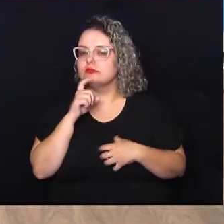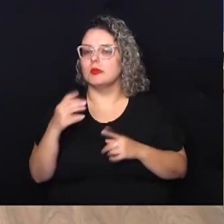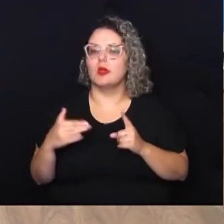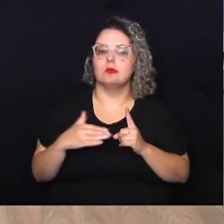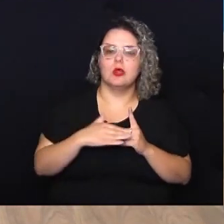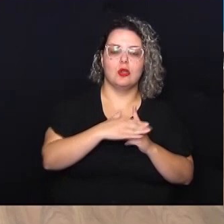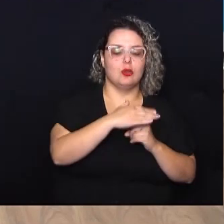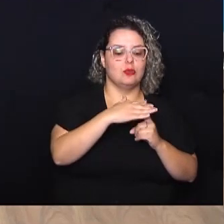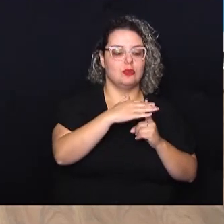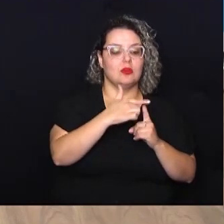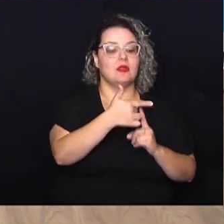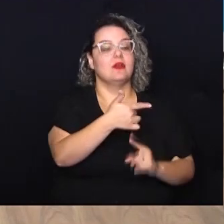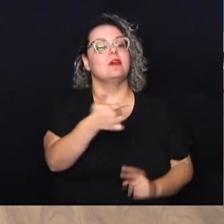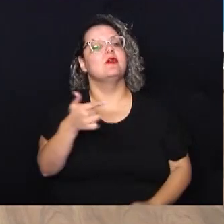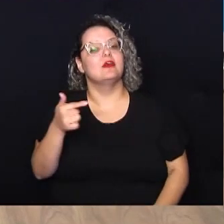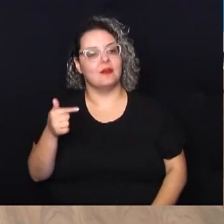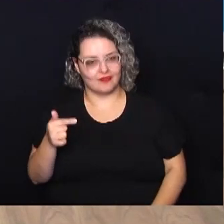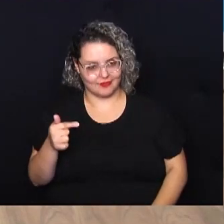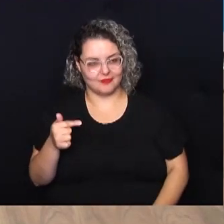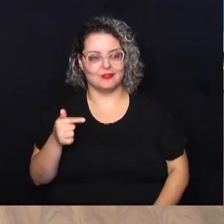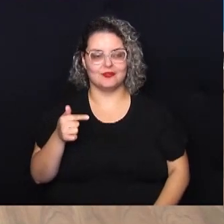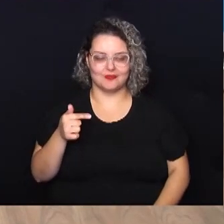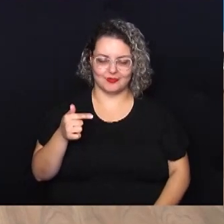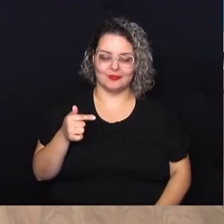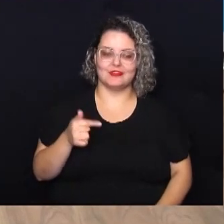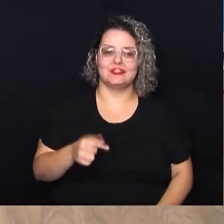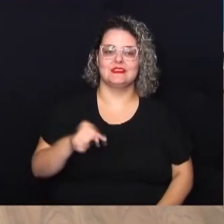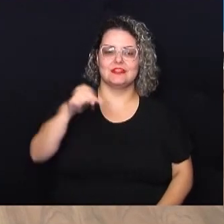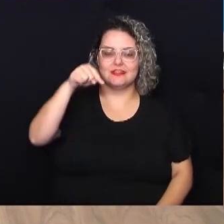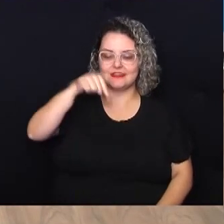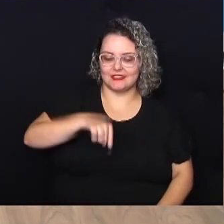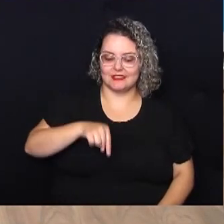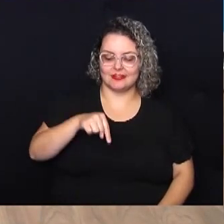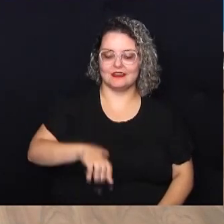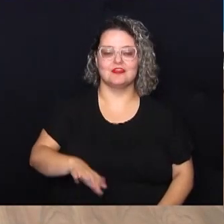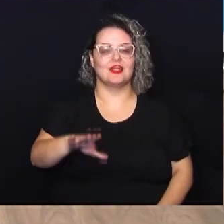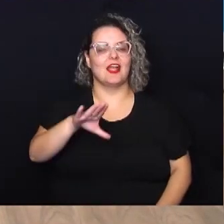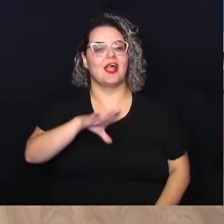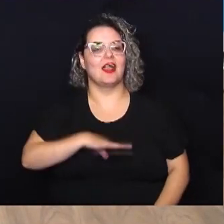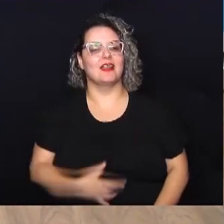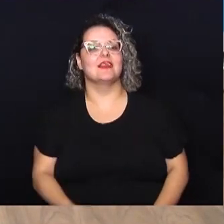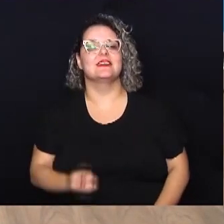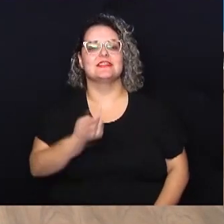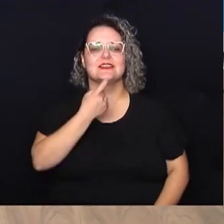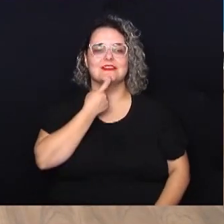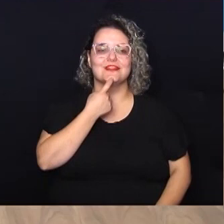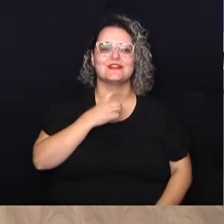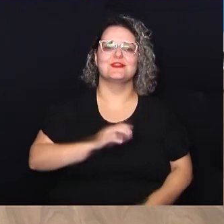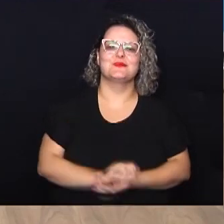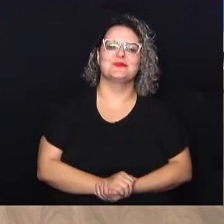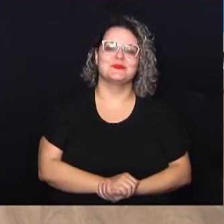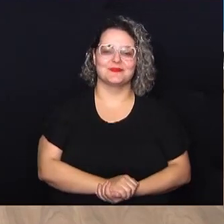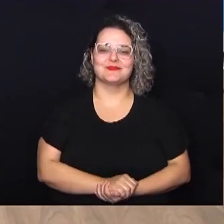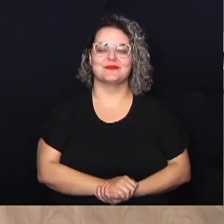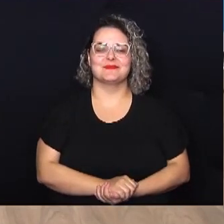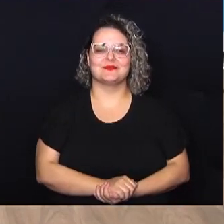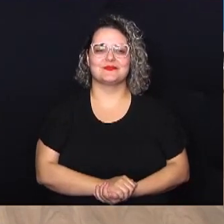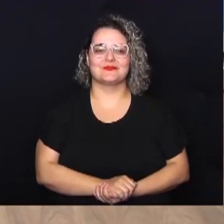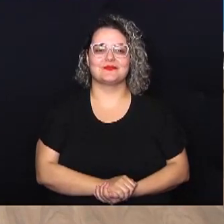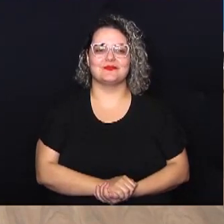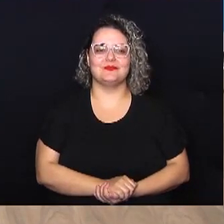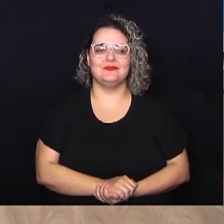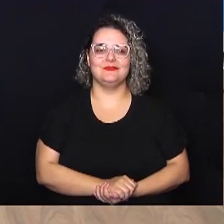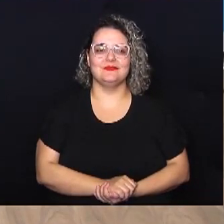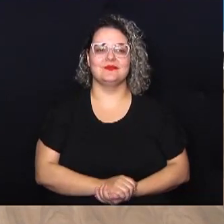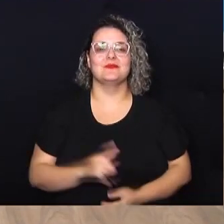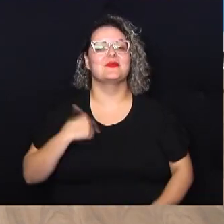longo do dia a temperatura sobe, podendo chegar aos 27 graus aqui para a cidade de Campinas.